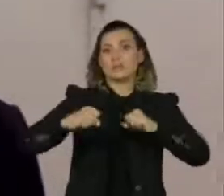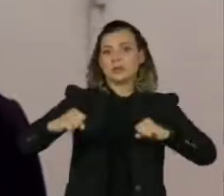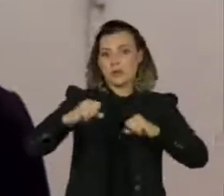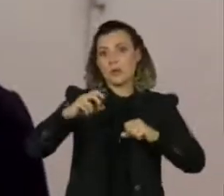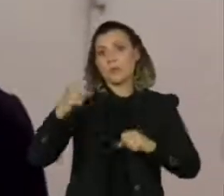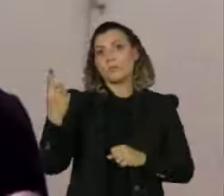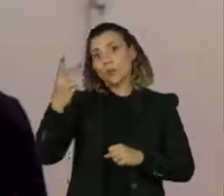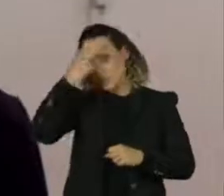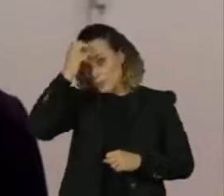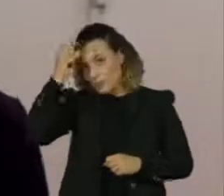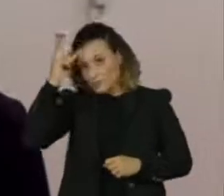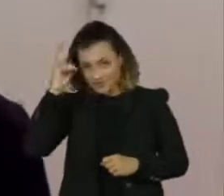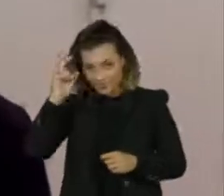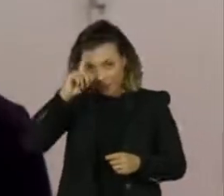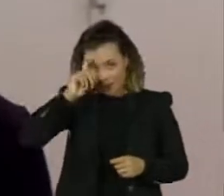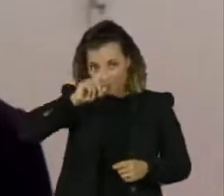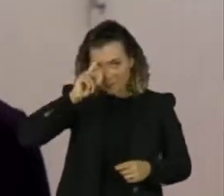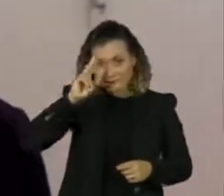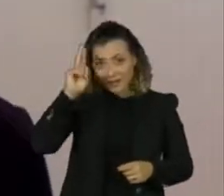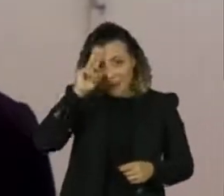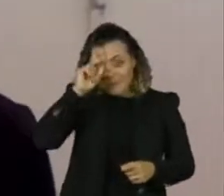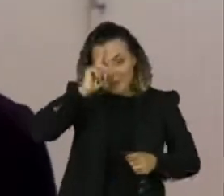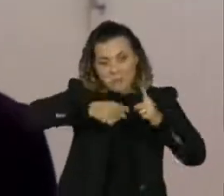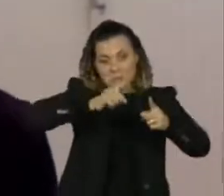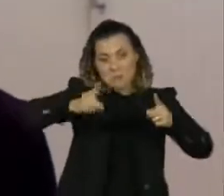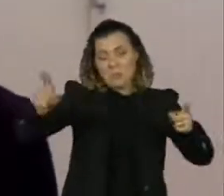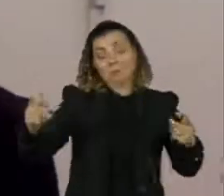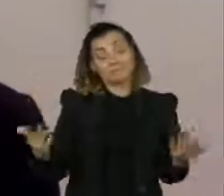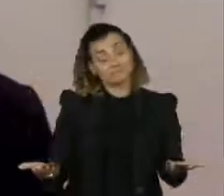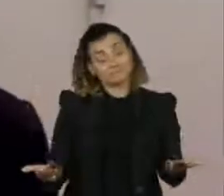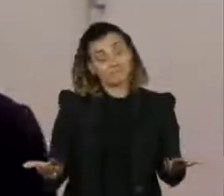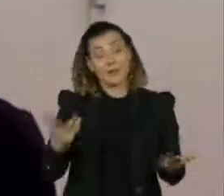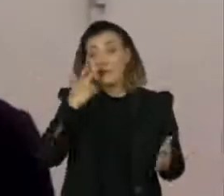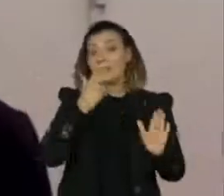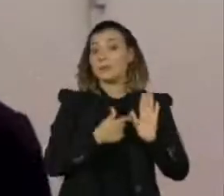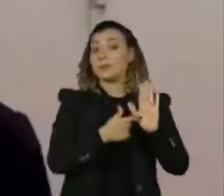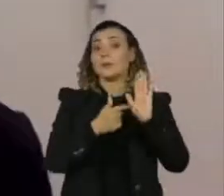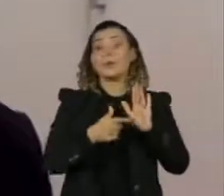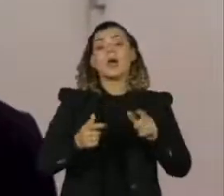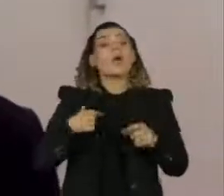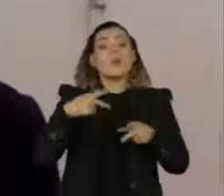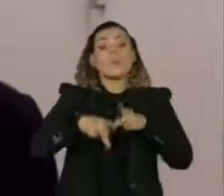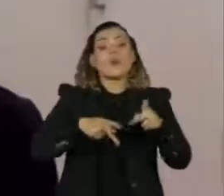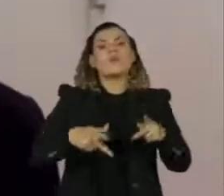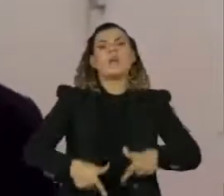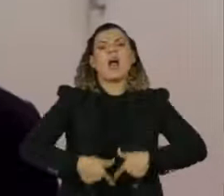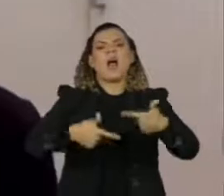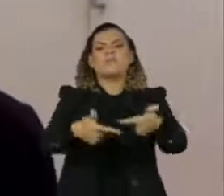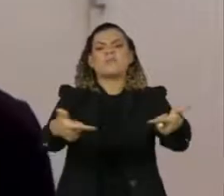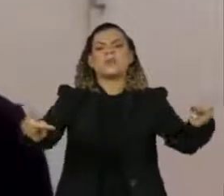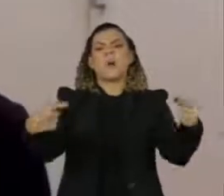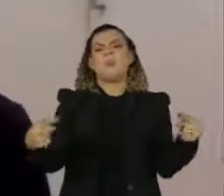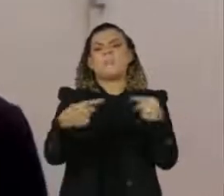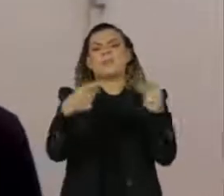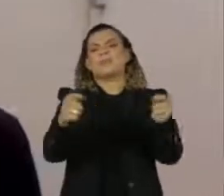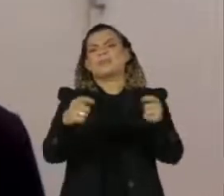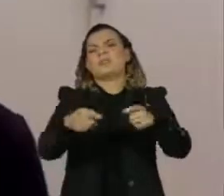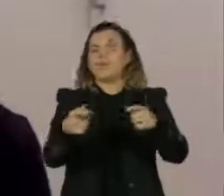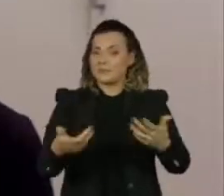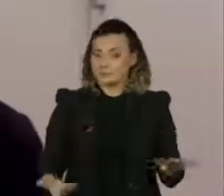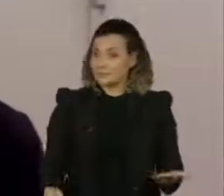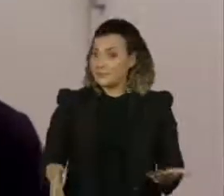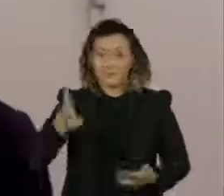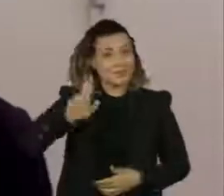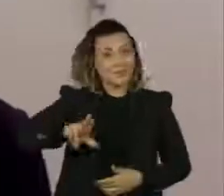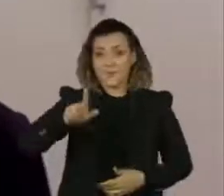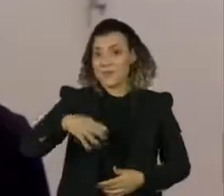prefeito, né? Ele tem dado sinais cada vez mais de que o povo armado não será escravizado, justamente nessa mesma lógica de dizer a